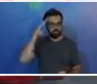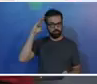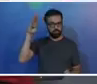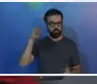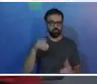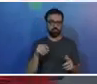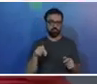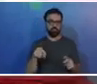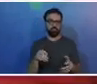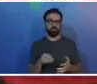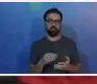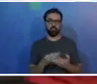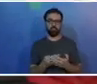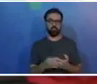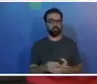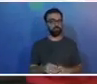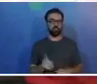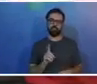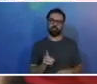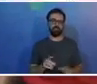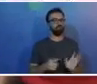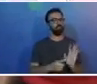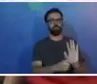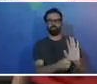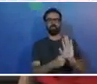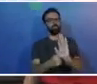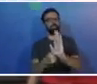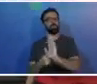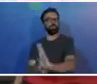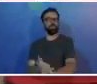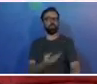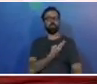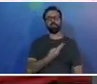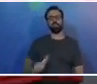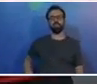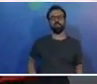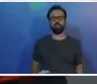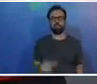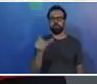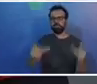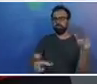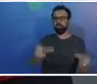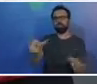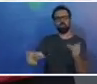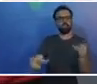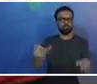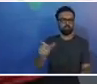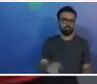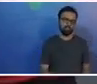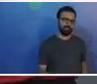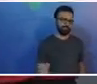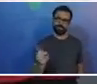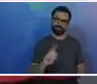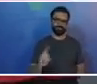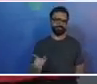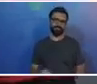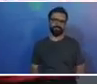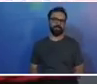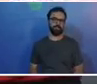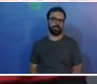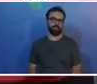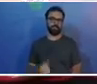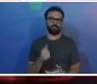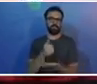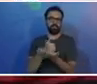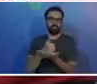aulas não é divulgar figuras políticas. Nós não estamos de forma nenhuma